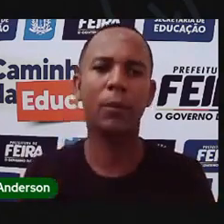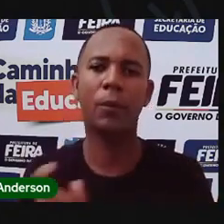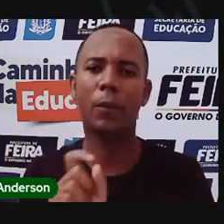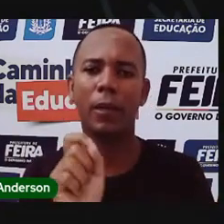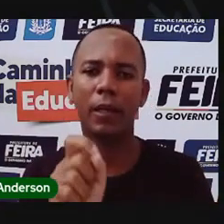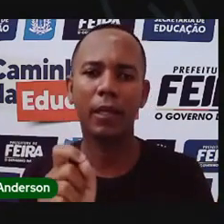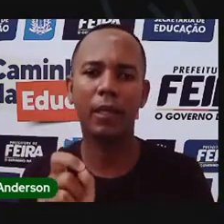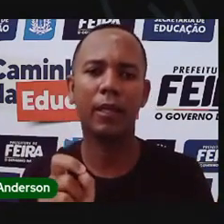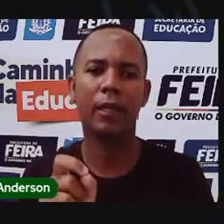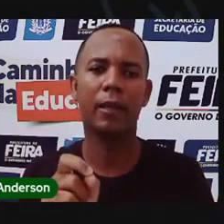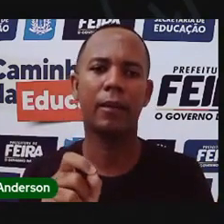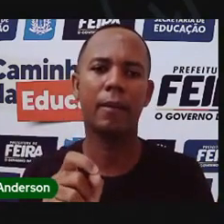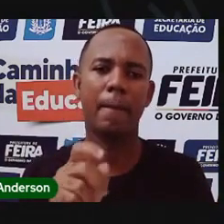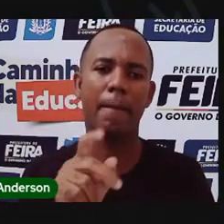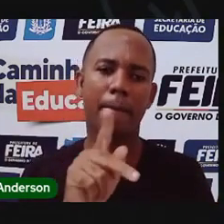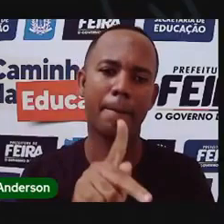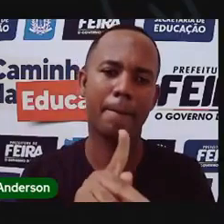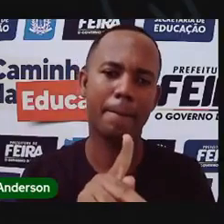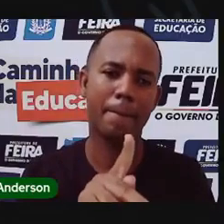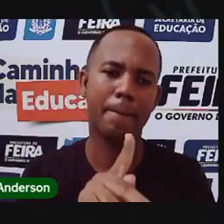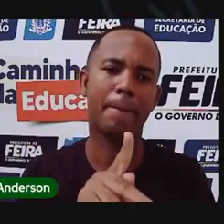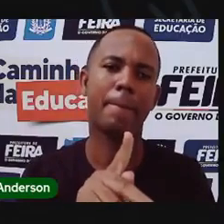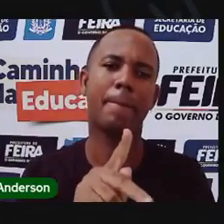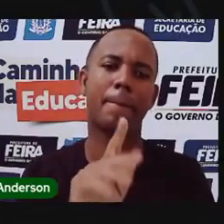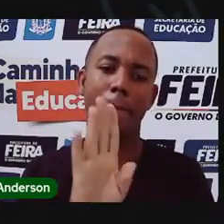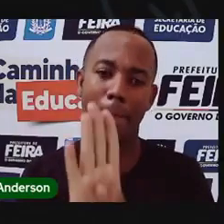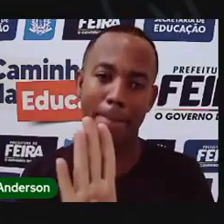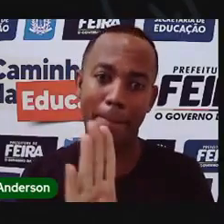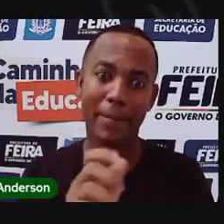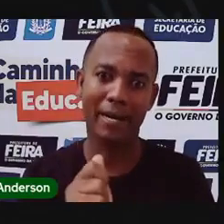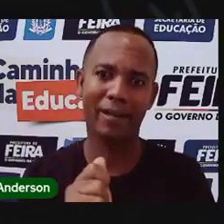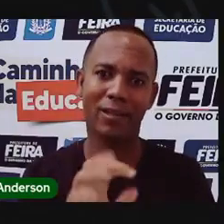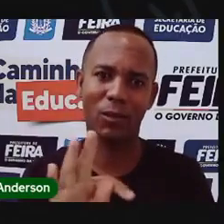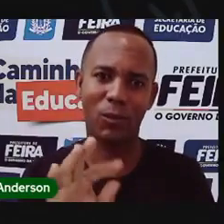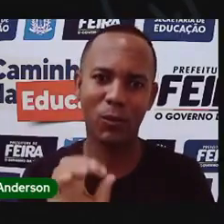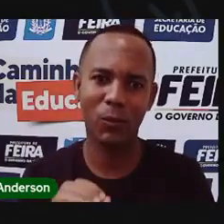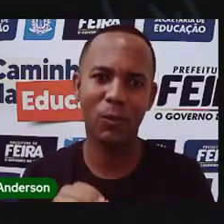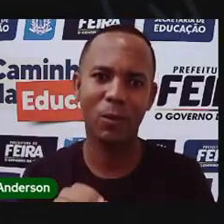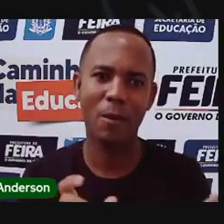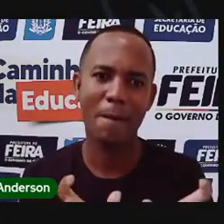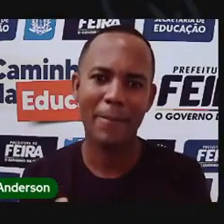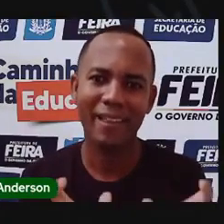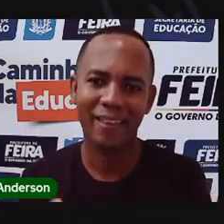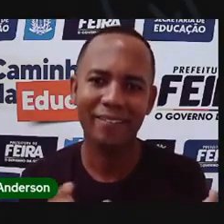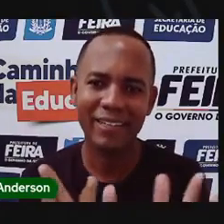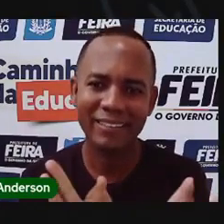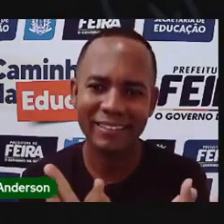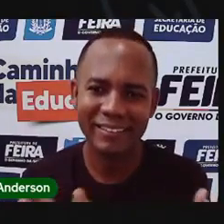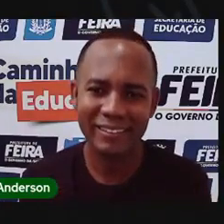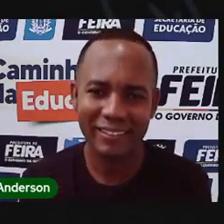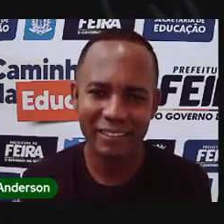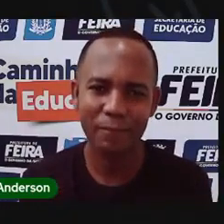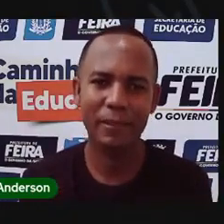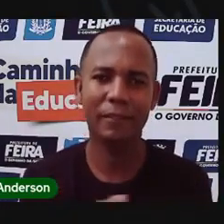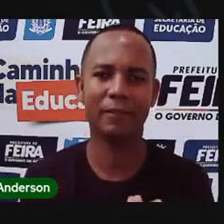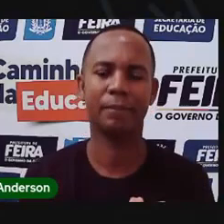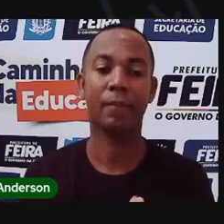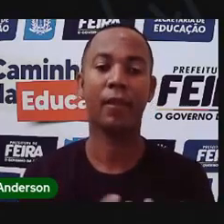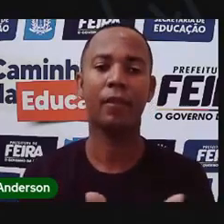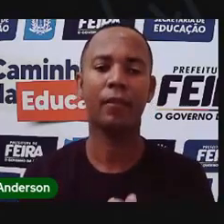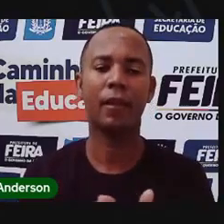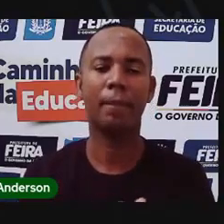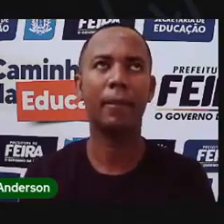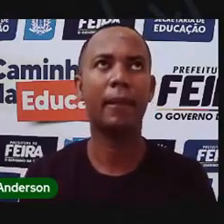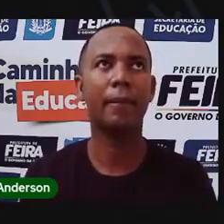Então, pato, bato são palavras com rimas simples. Bom, uma outra palavra,